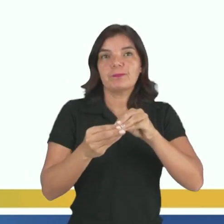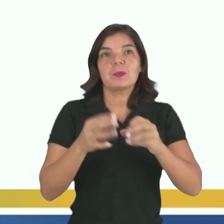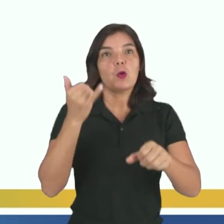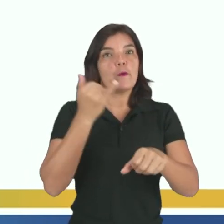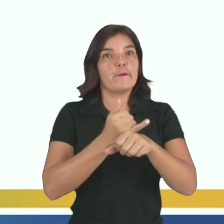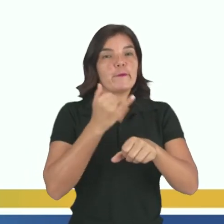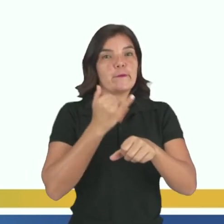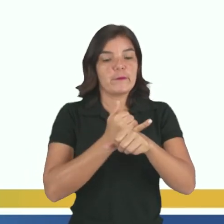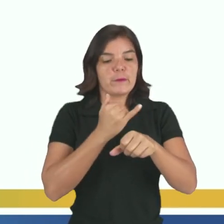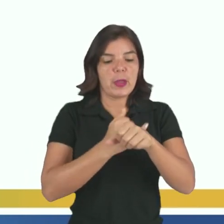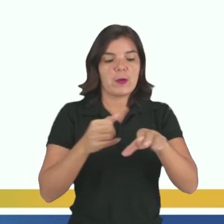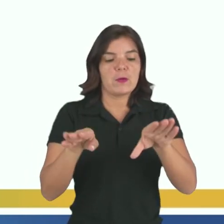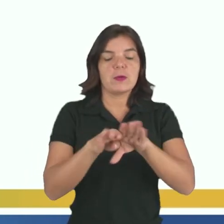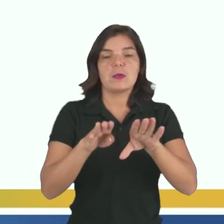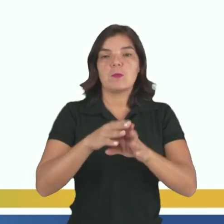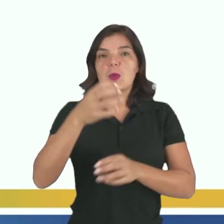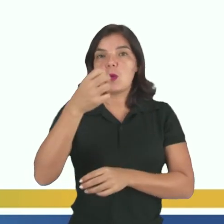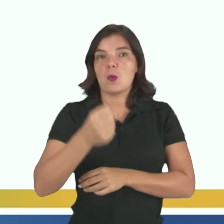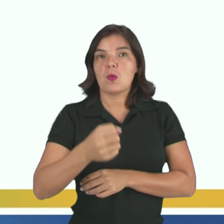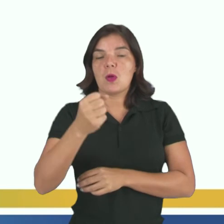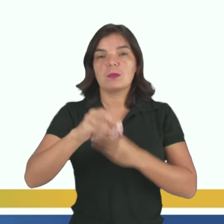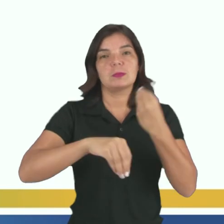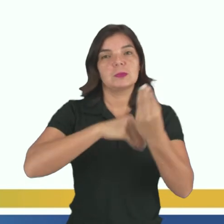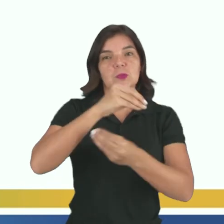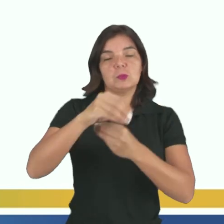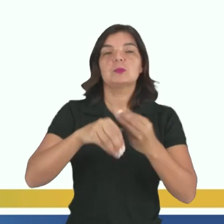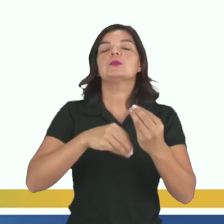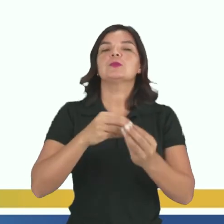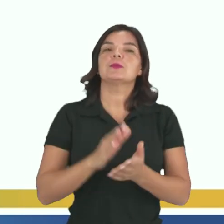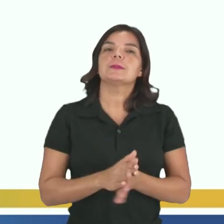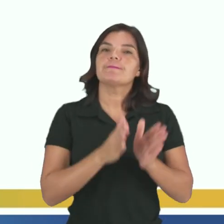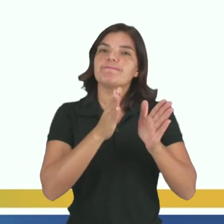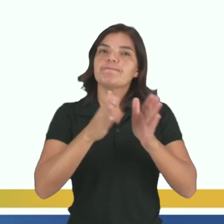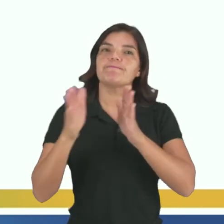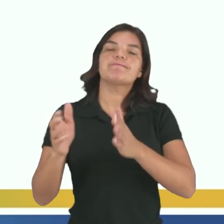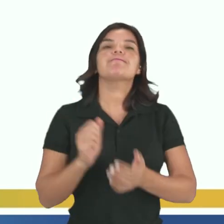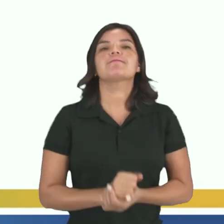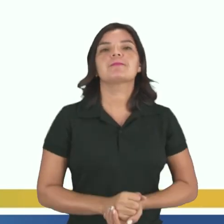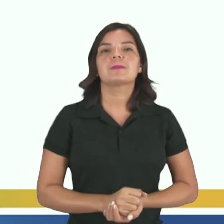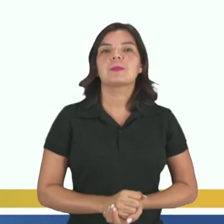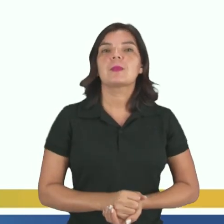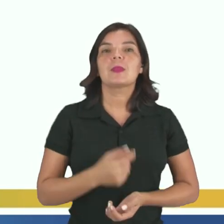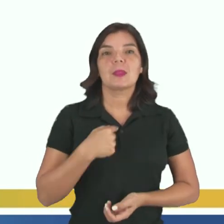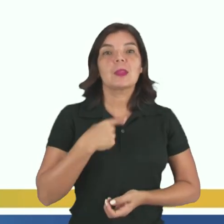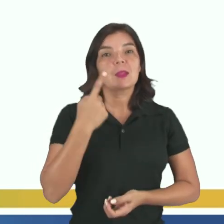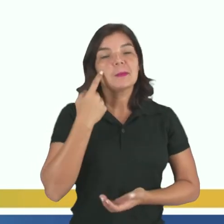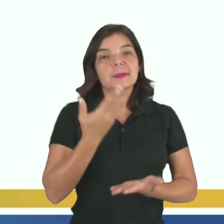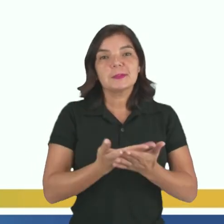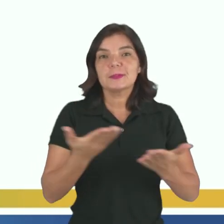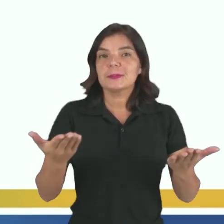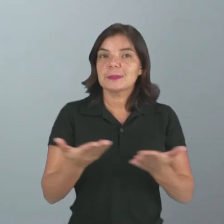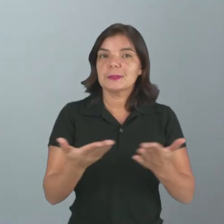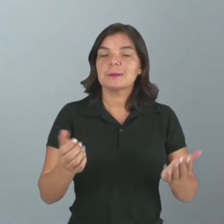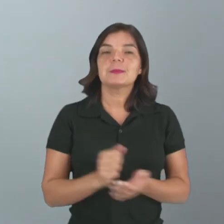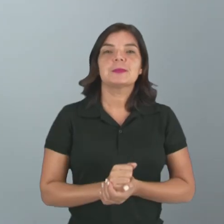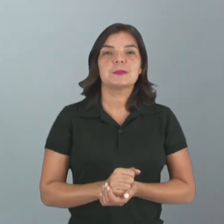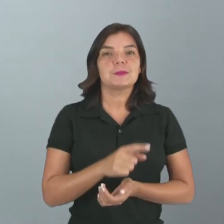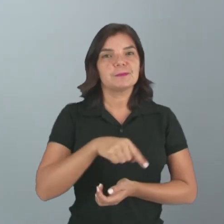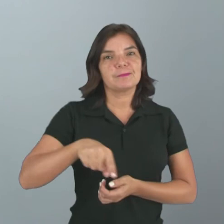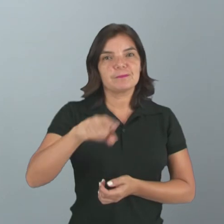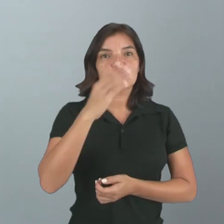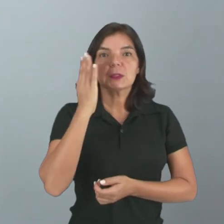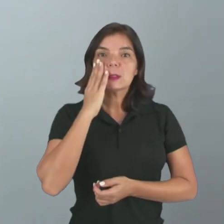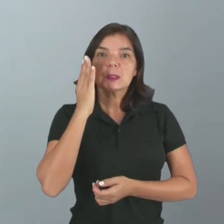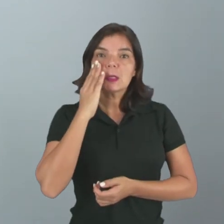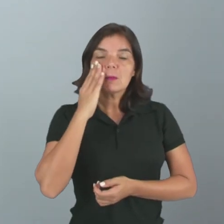ferro e vai ser o leite, porque eles vão ser uma mistura de fases, tá? Então era isso que a gente tinha para a nossa aula de hoje. Eu espero que vocês tenham